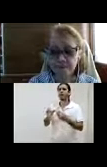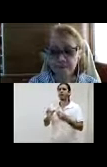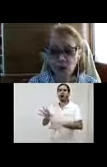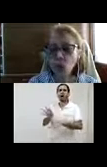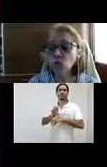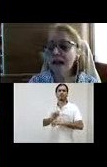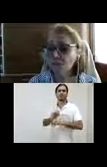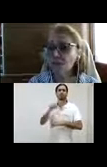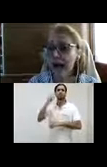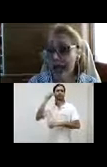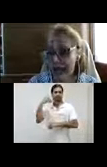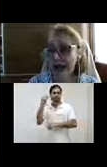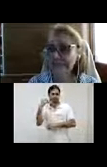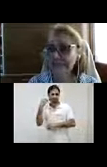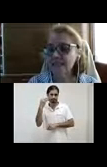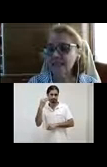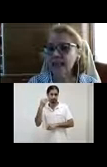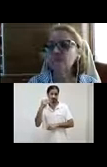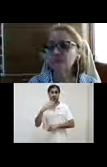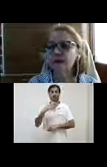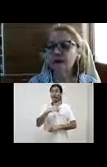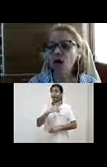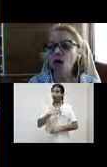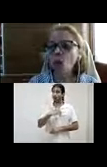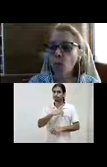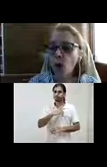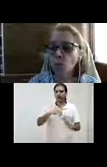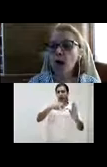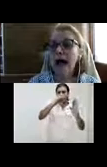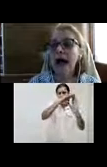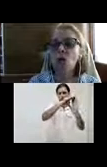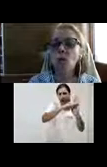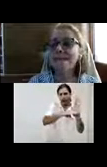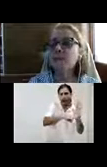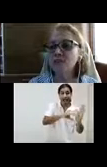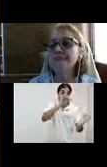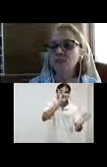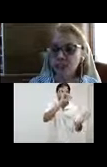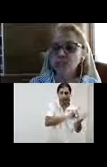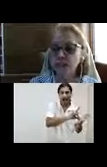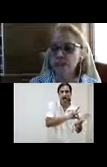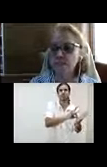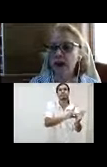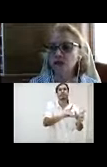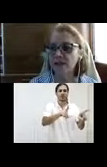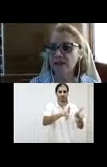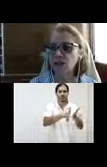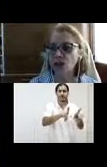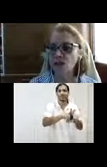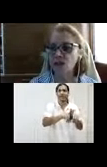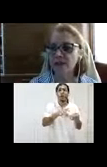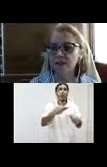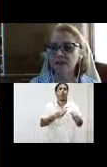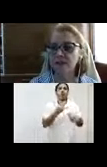com os dados reais dessa experiência, mas também com o modo, como ele atribui sentido àquele espaço, àquele